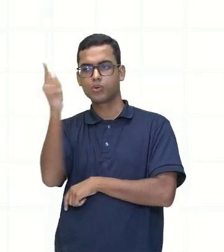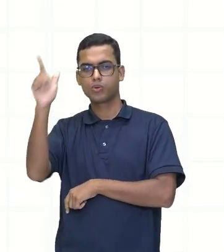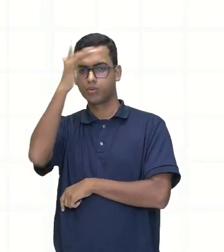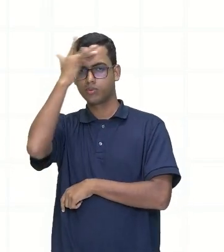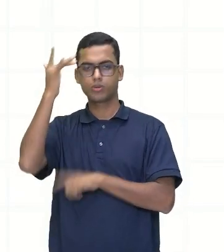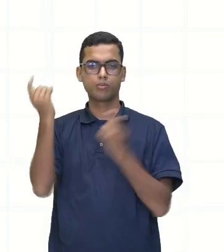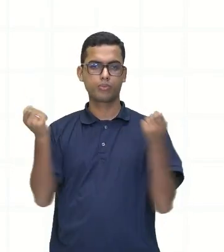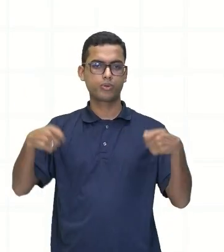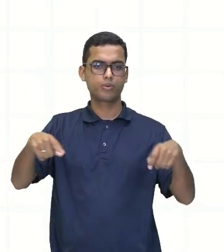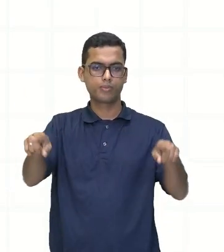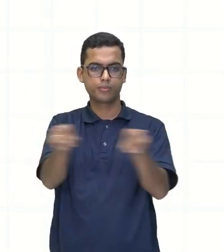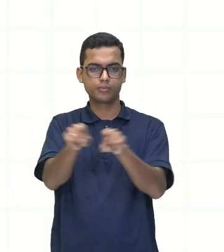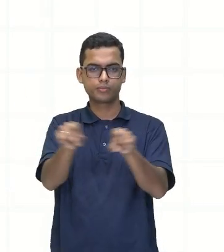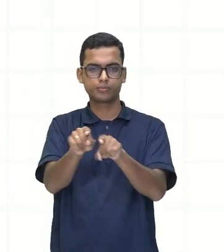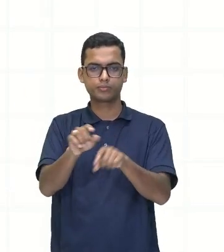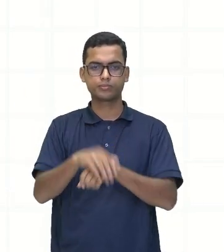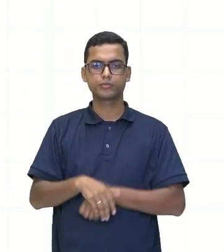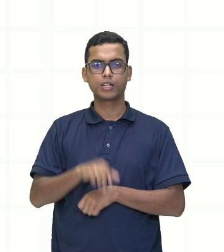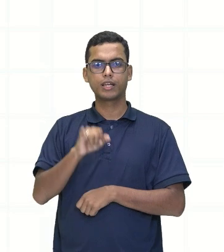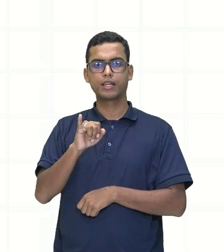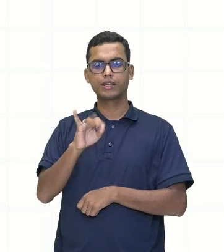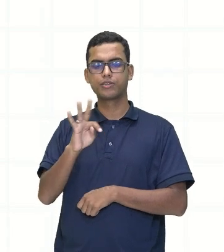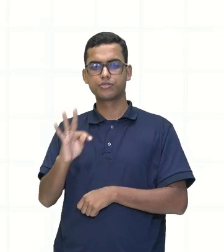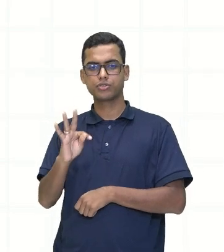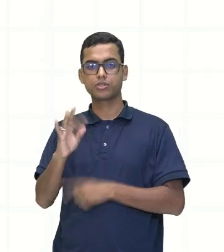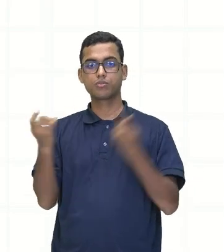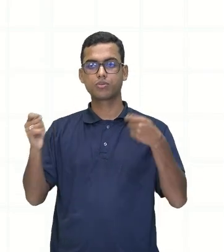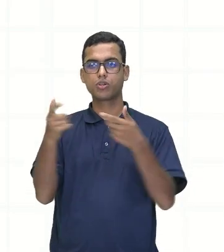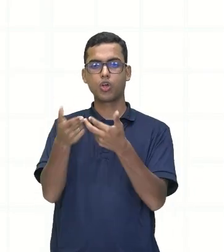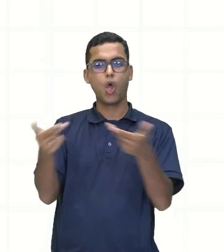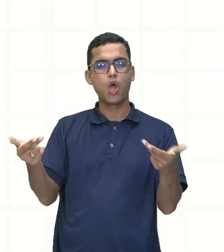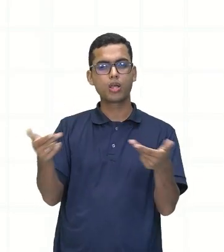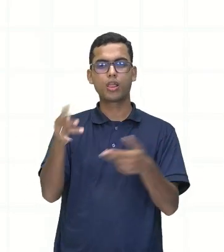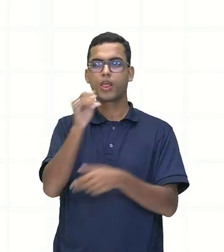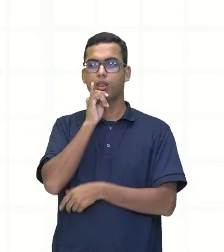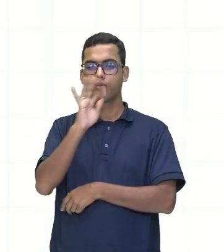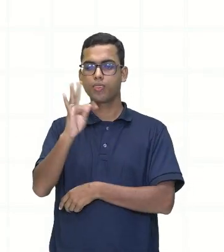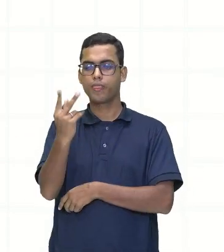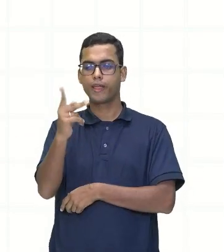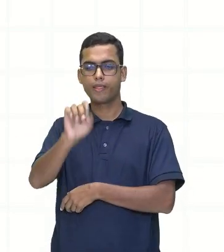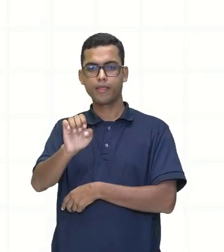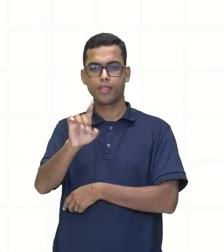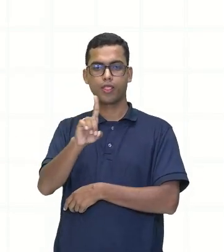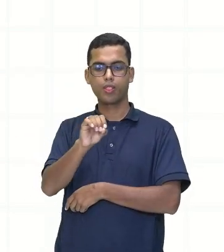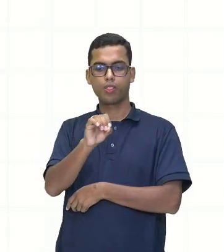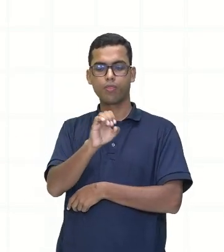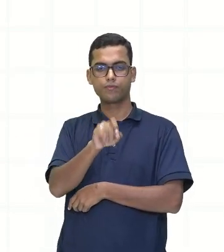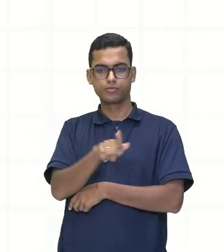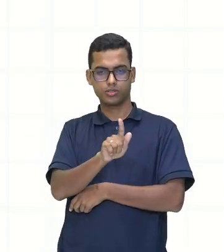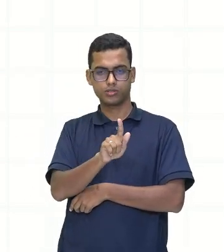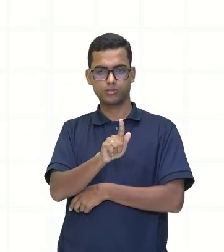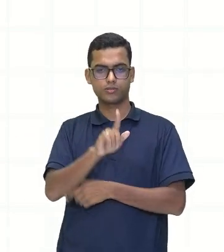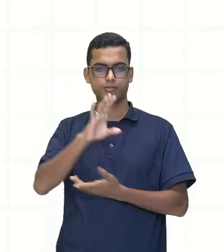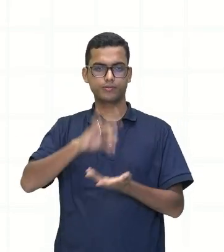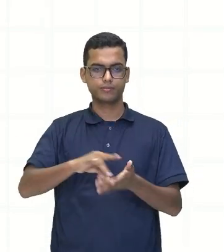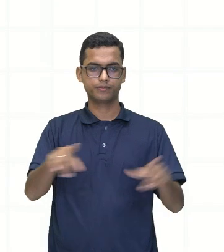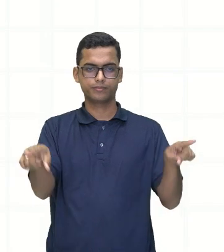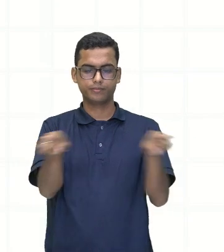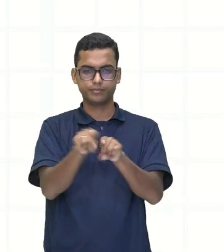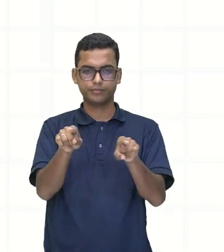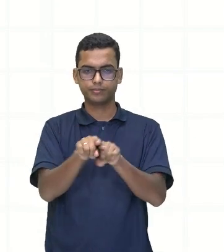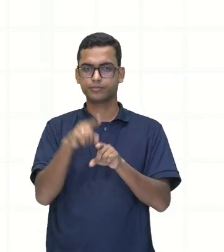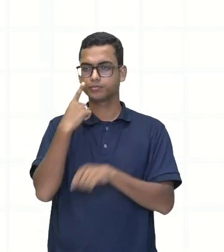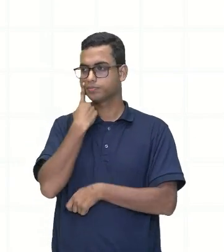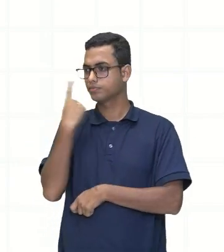certo? Então, o was vai ser sempre utilizado com esses pronomes aqui, ou os nomes que eu posso